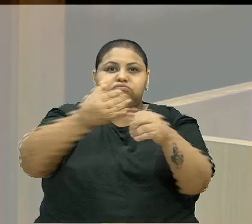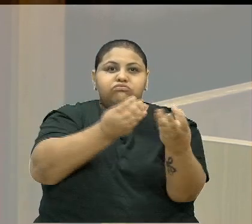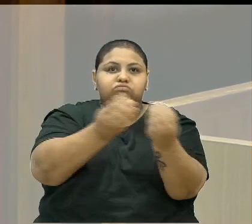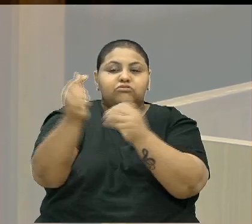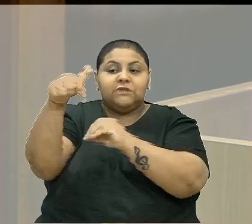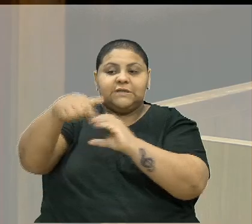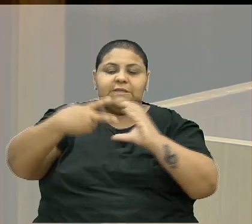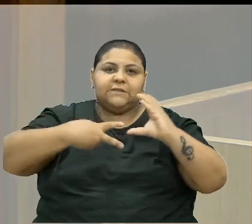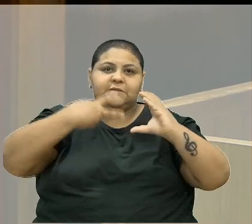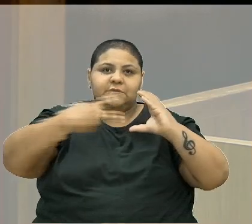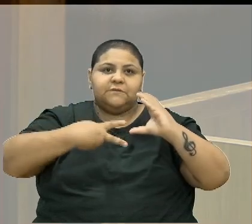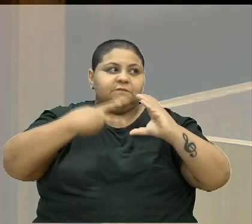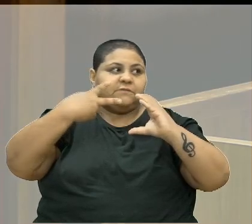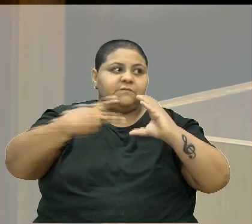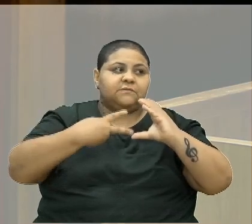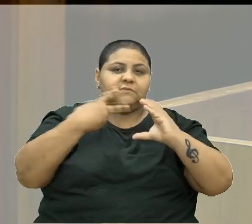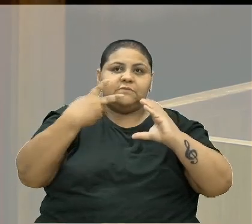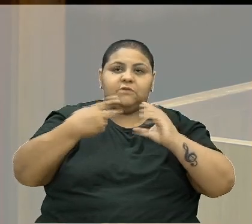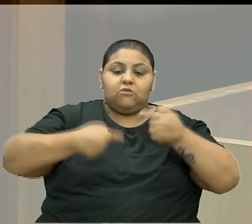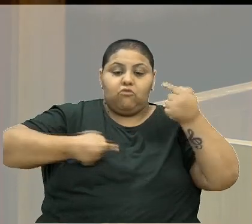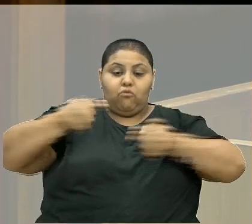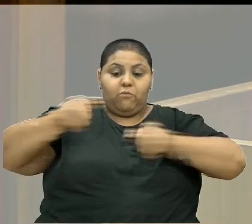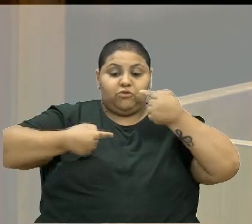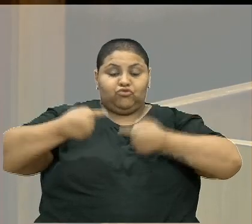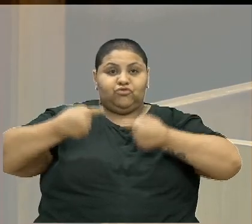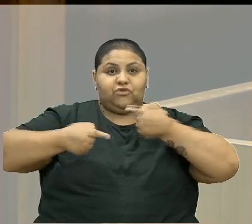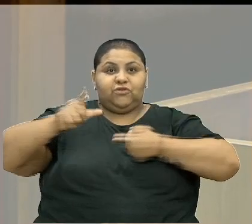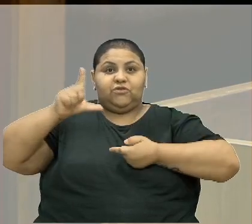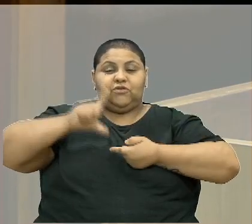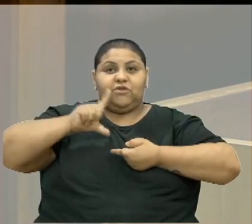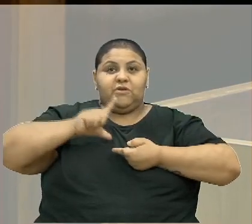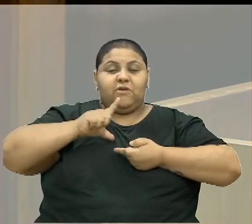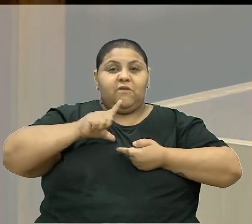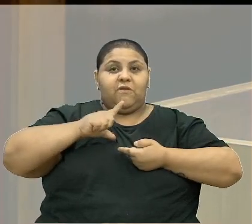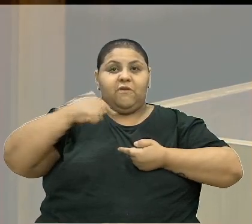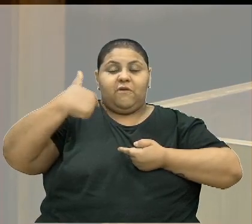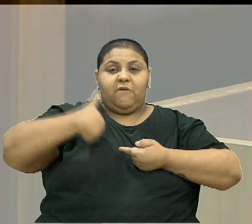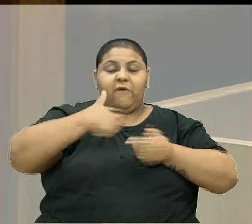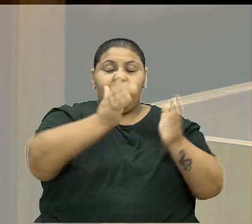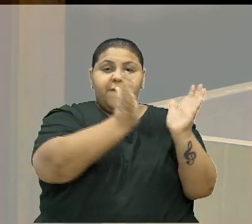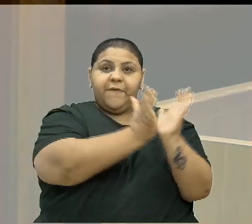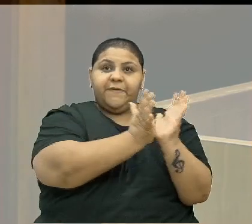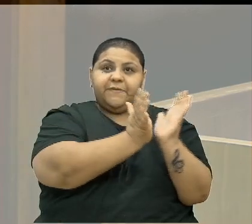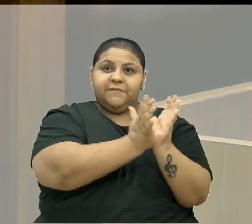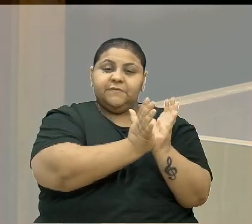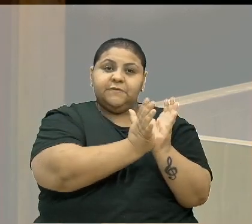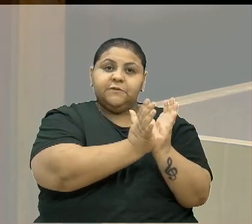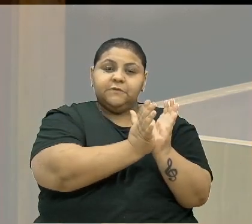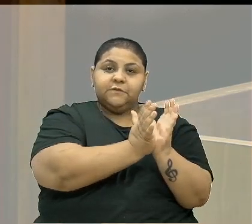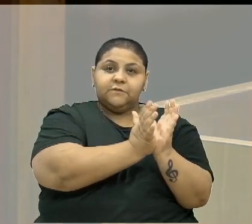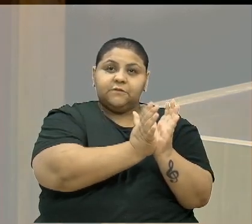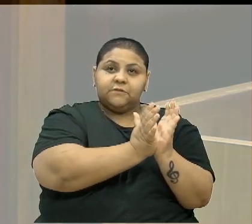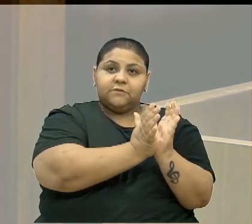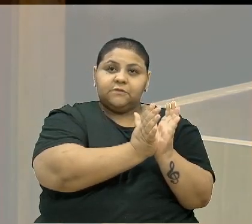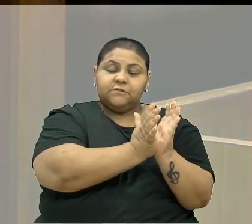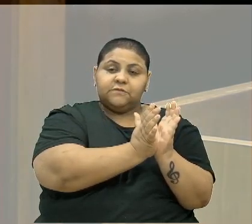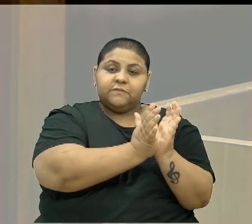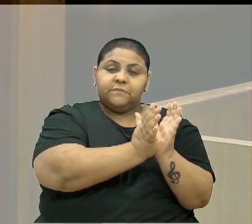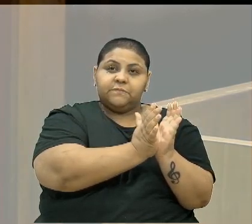na Câmara, numa discussão que tivemos eu e o meu colega